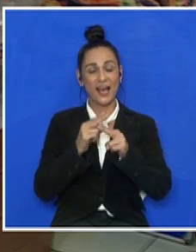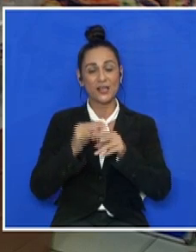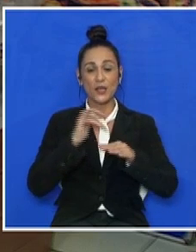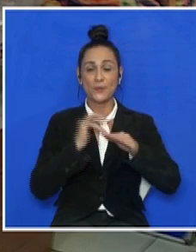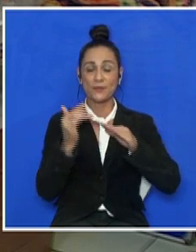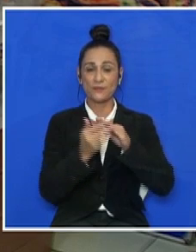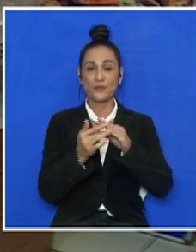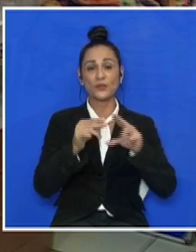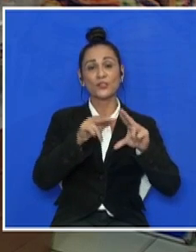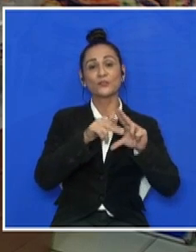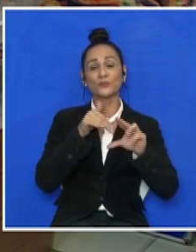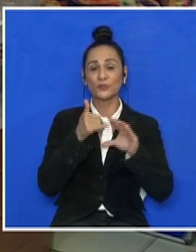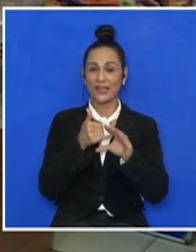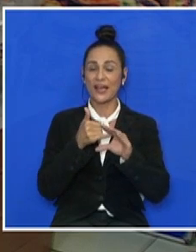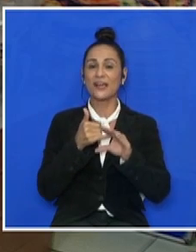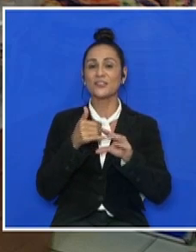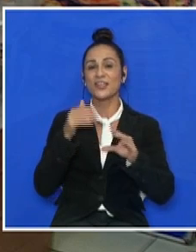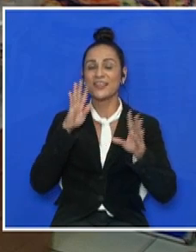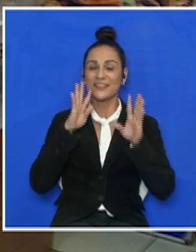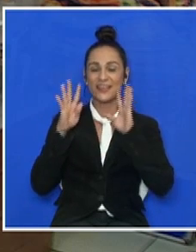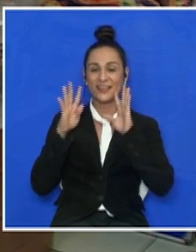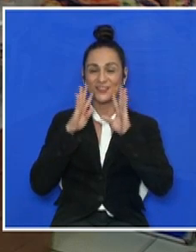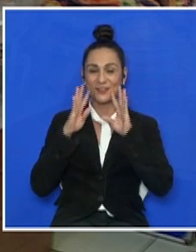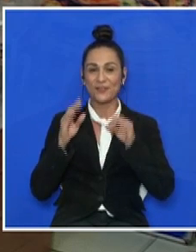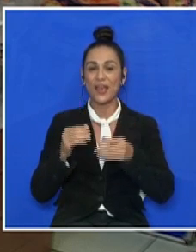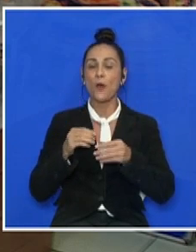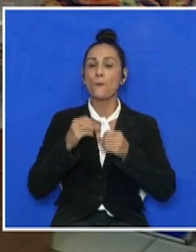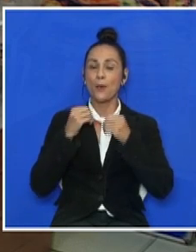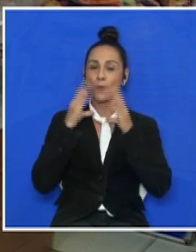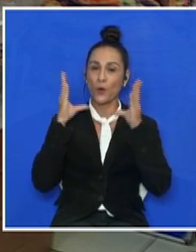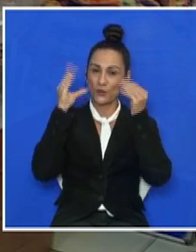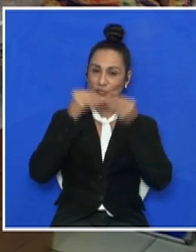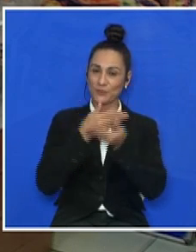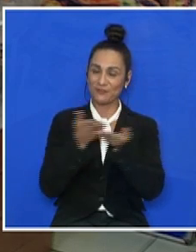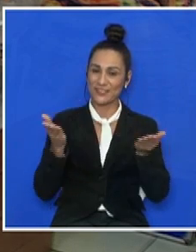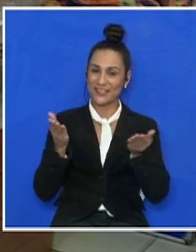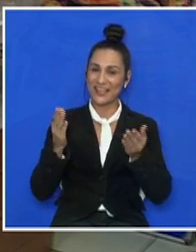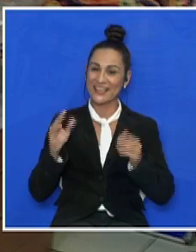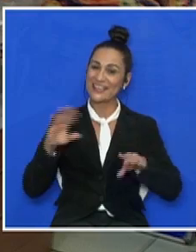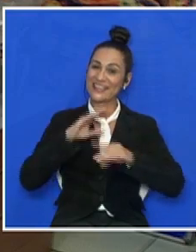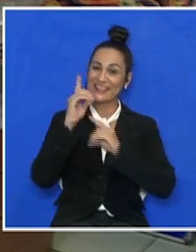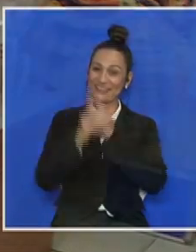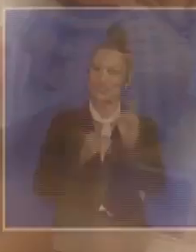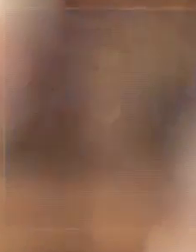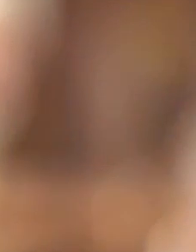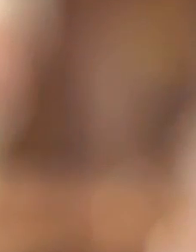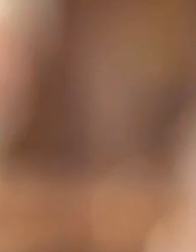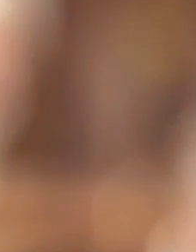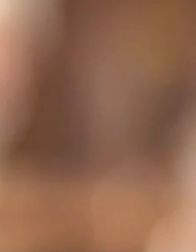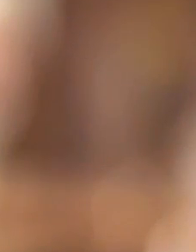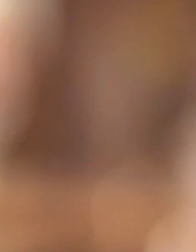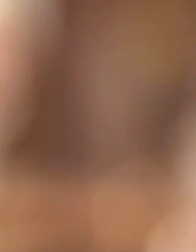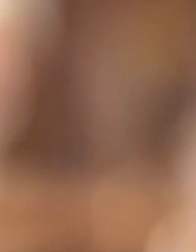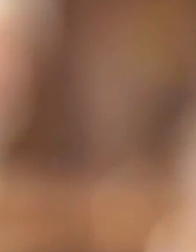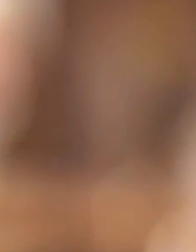do Facebook e também do YouTube da Caixa e da Rede TV. Uma ótima noite para você e até mais! Música.